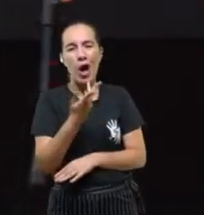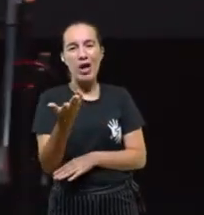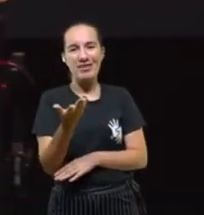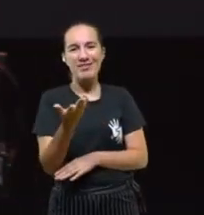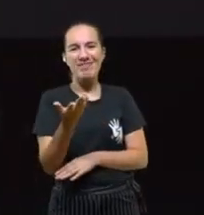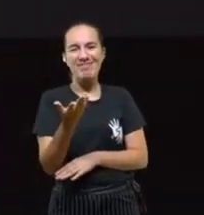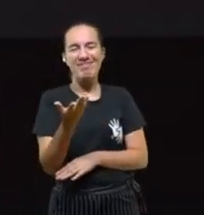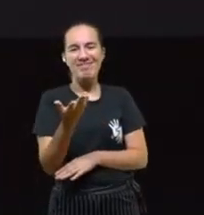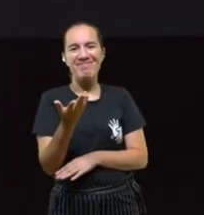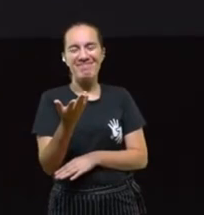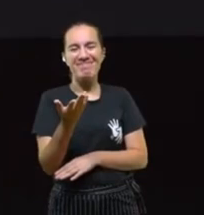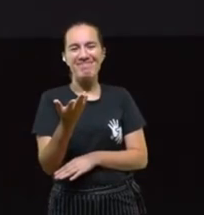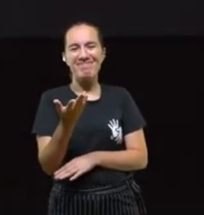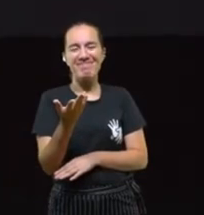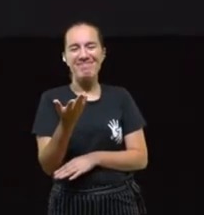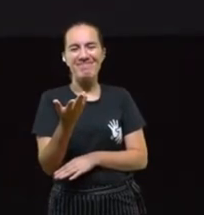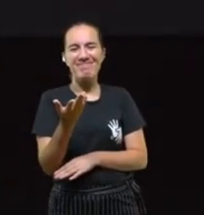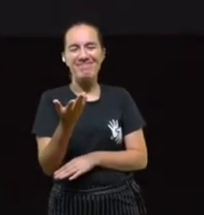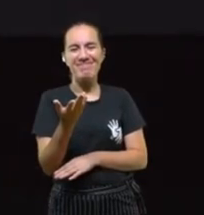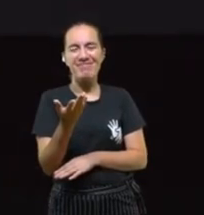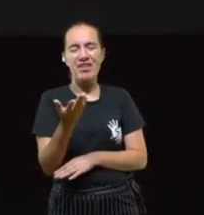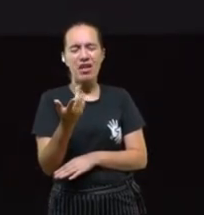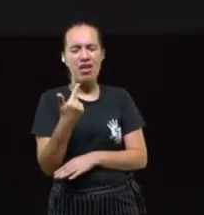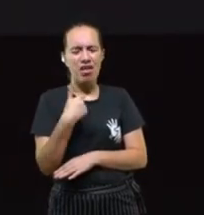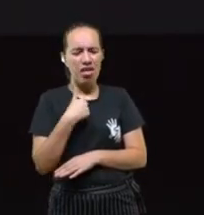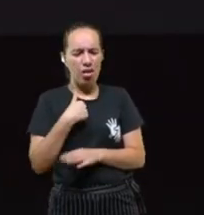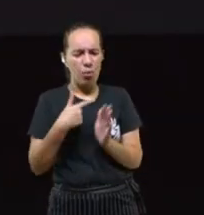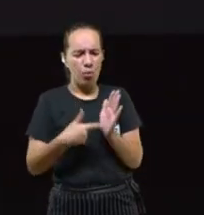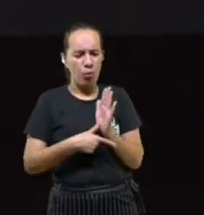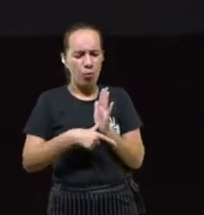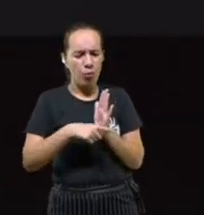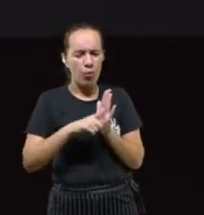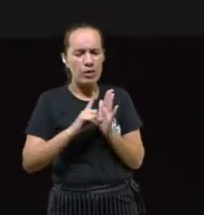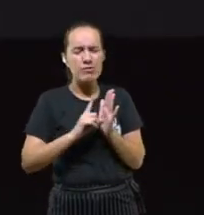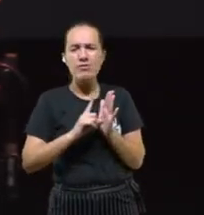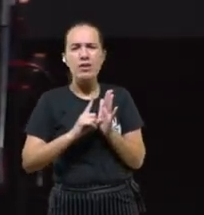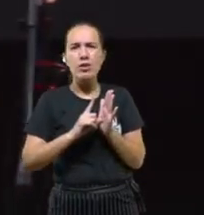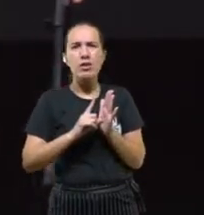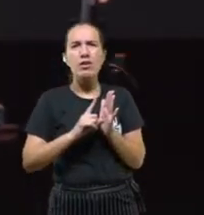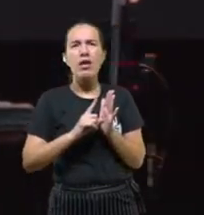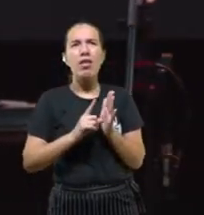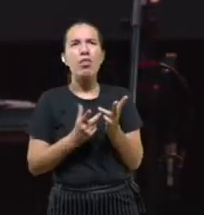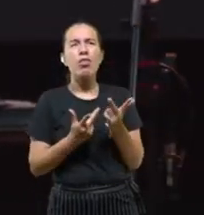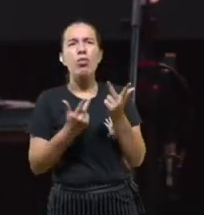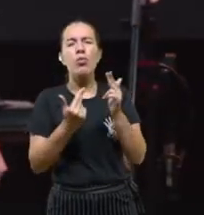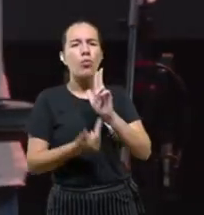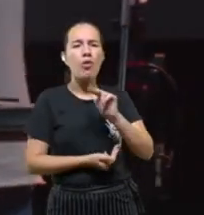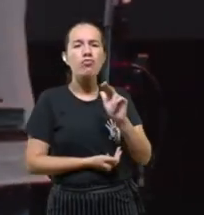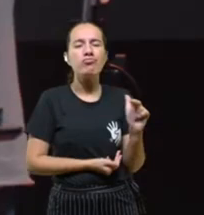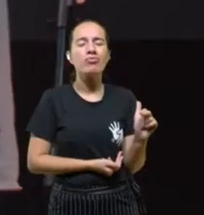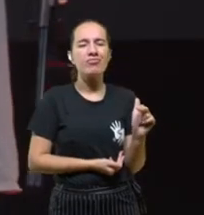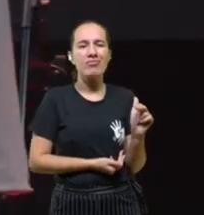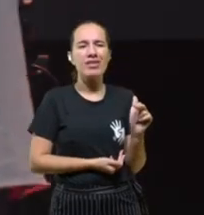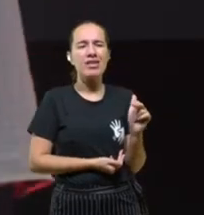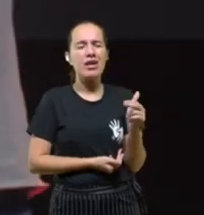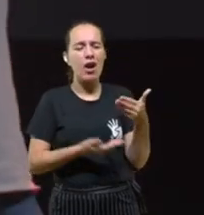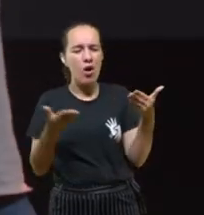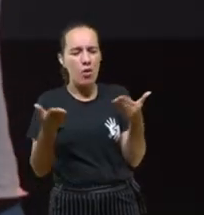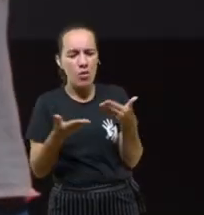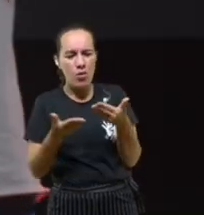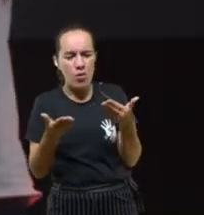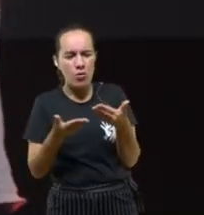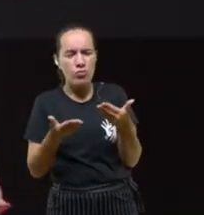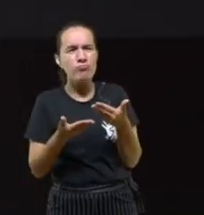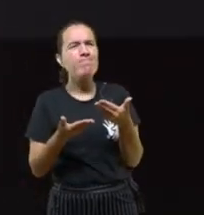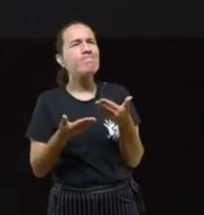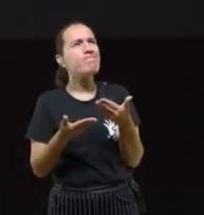E eu nunca tive esse tão forte como eu tenho recebido